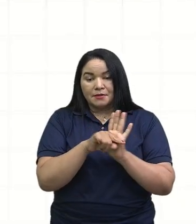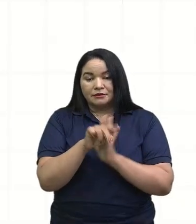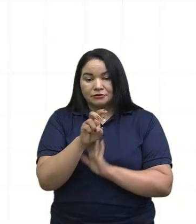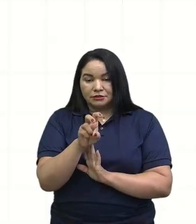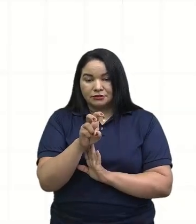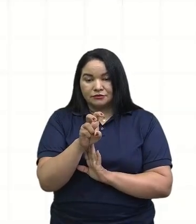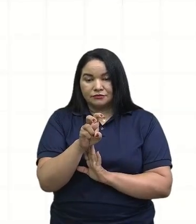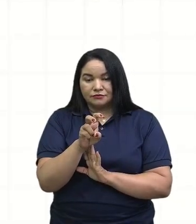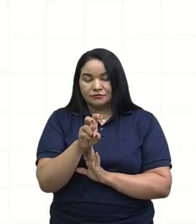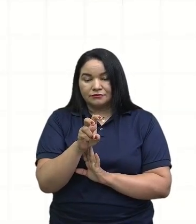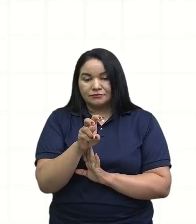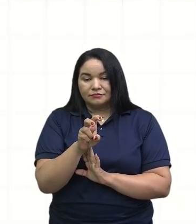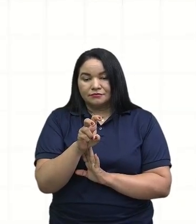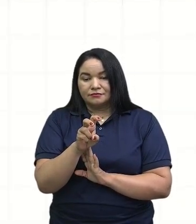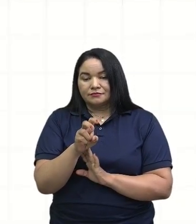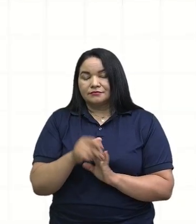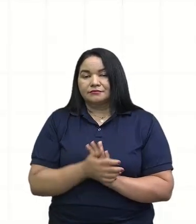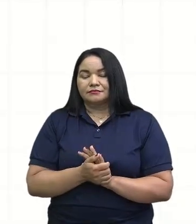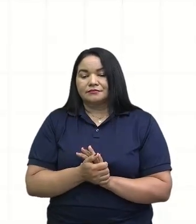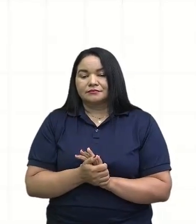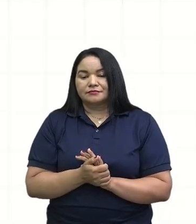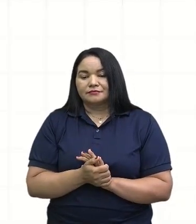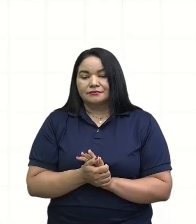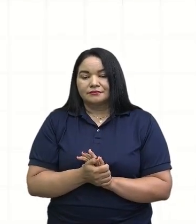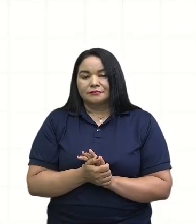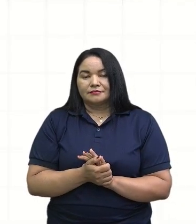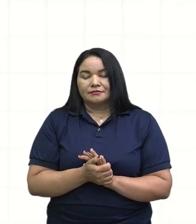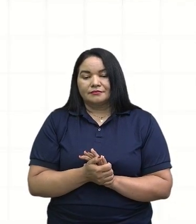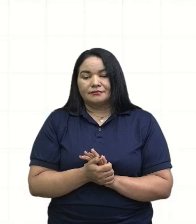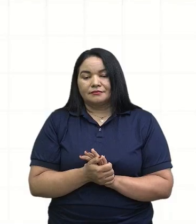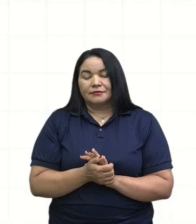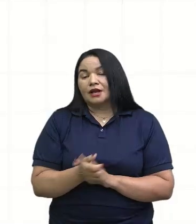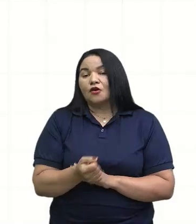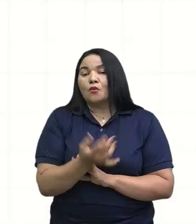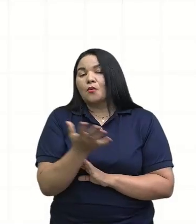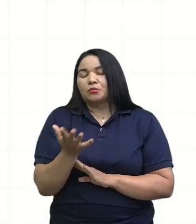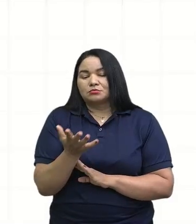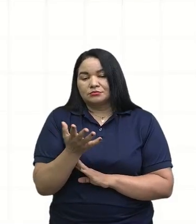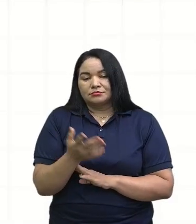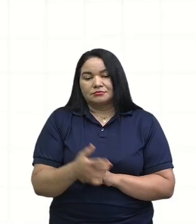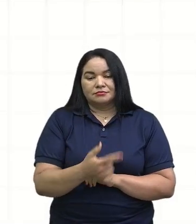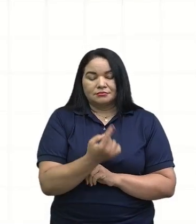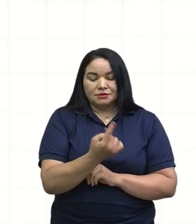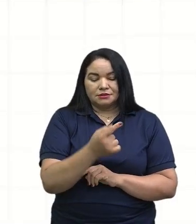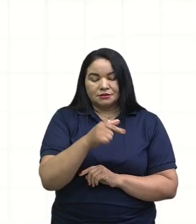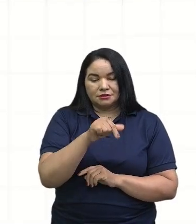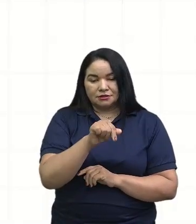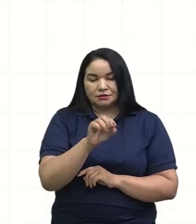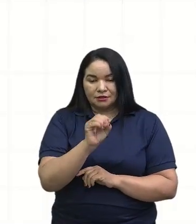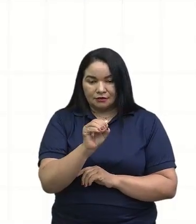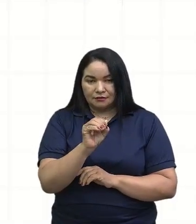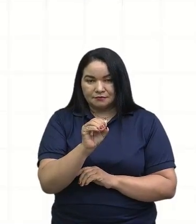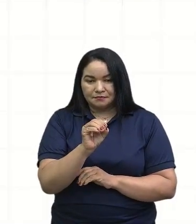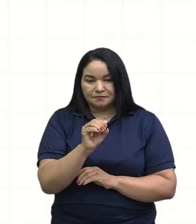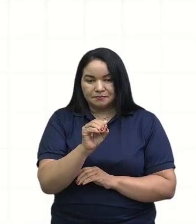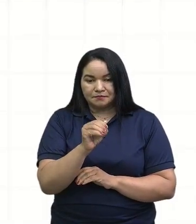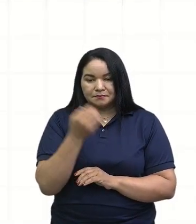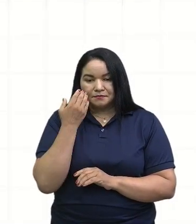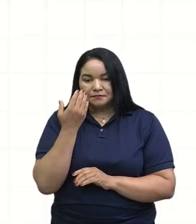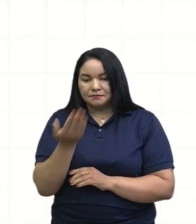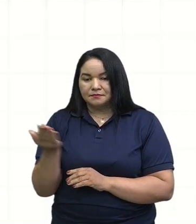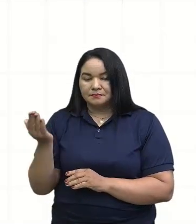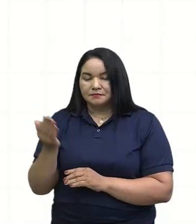Menos 5. 175 menos 5 é igual a 170.